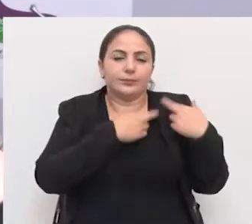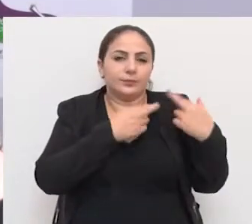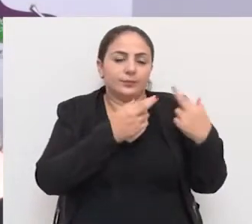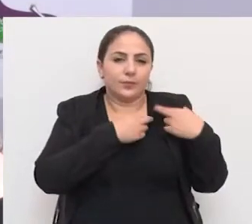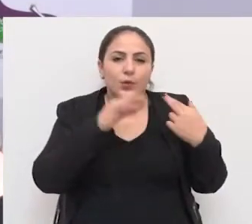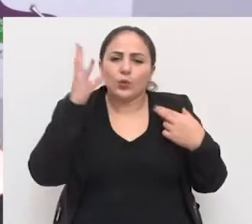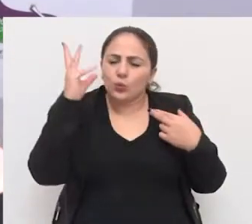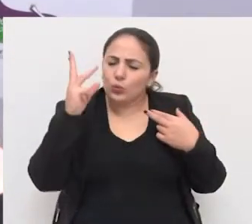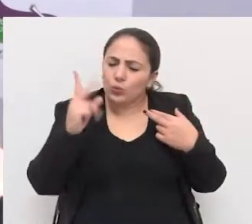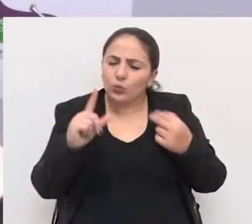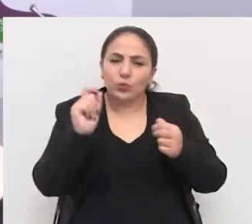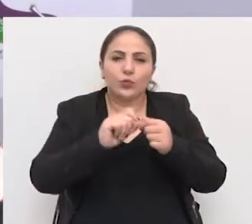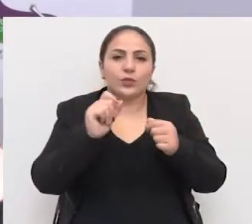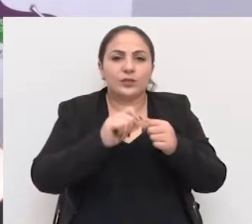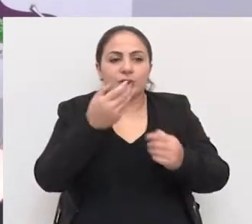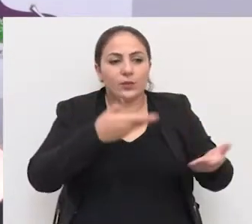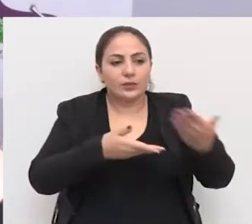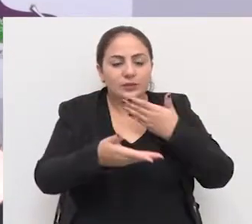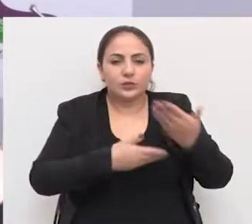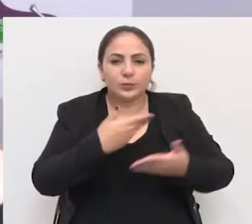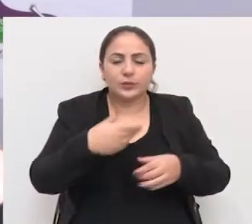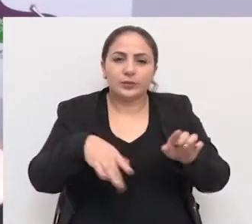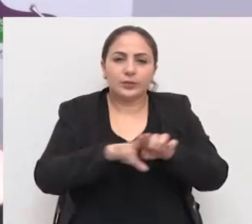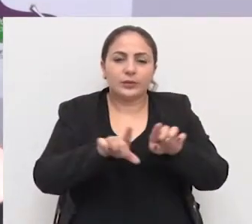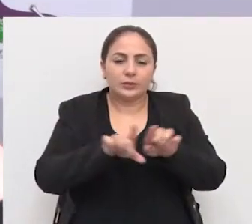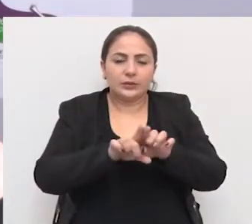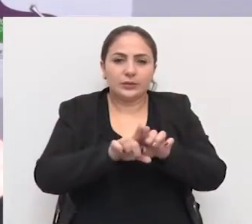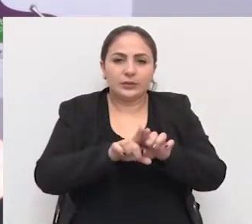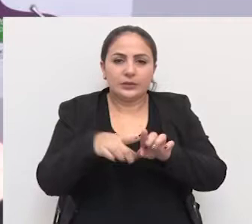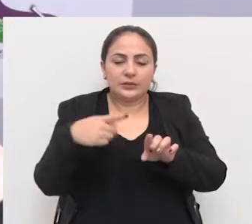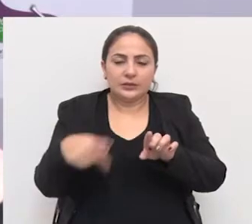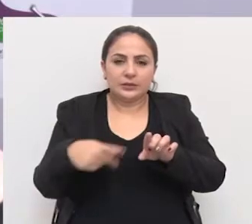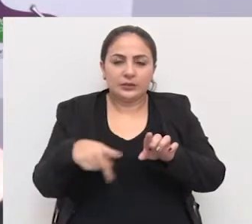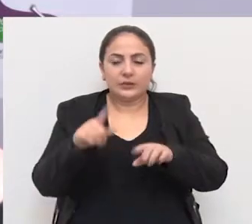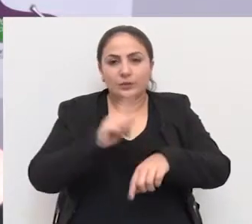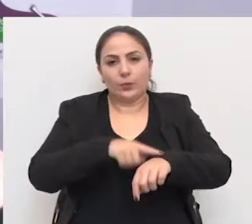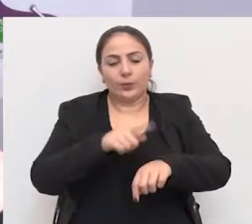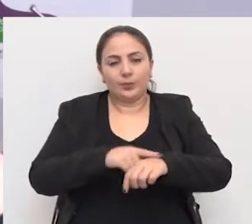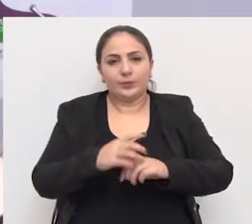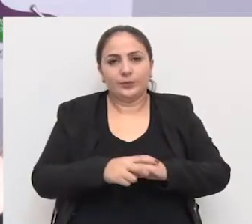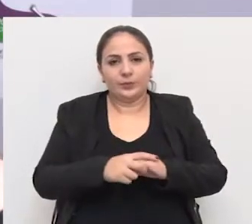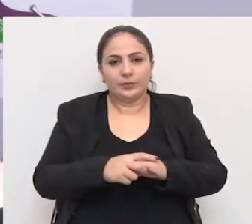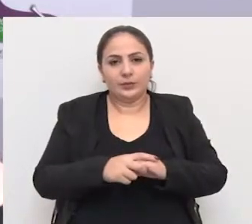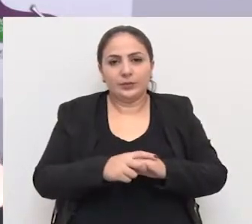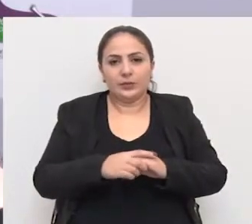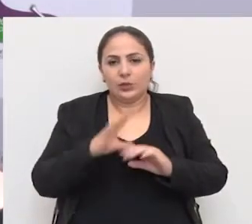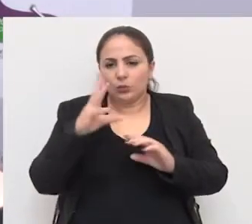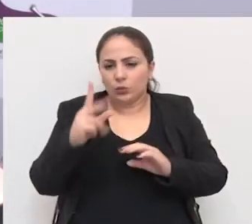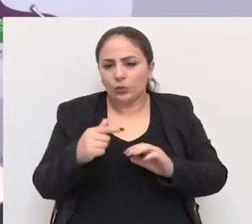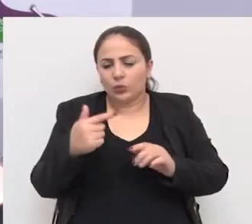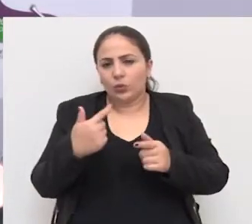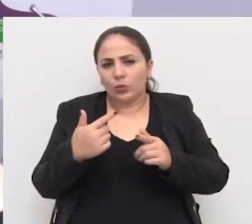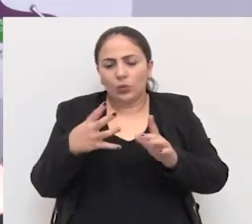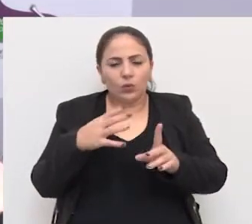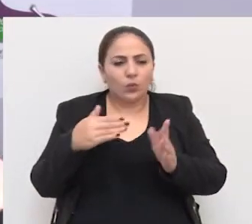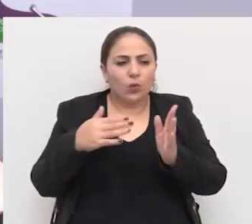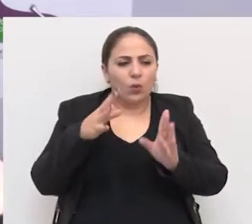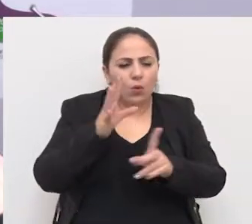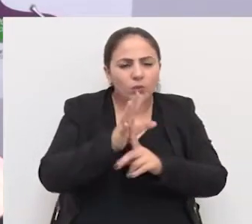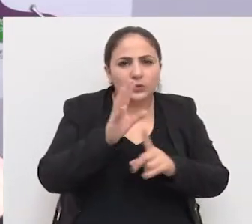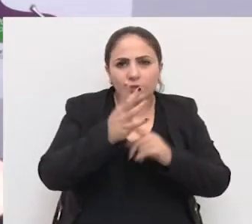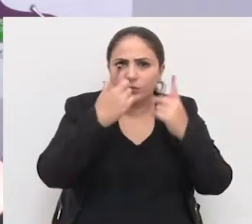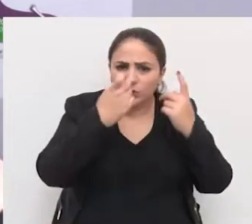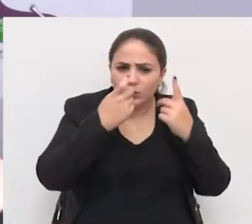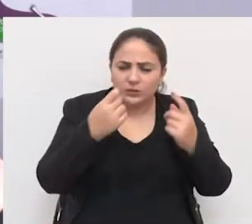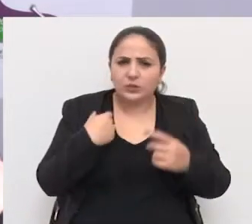responsável por fazer o atendimento e o acompanhamento dessas situações, né, dessas situações de violência. Então nós